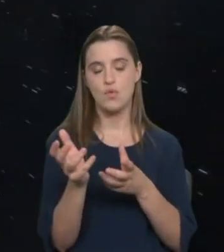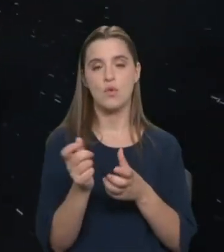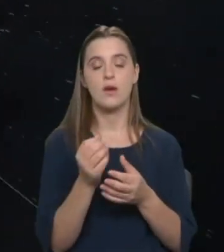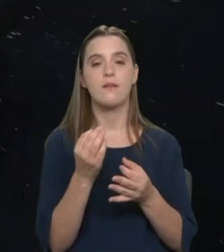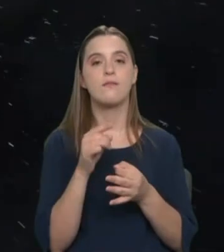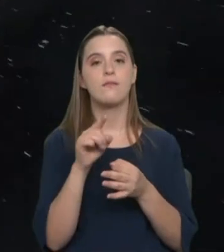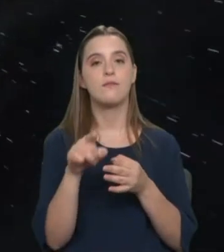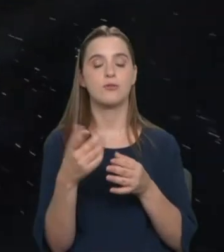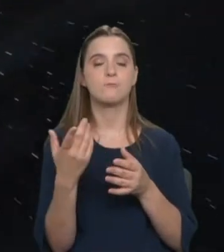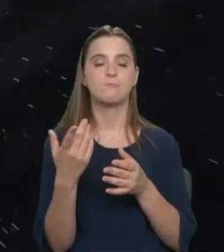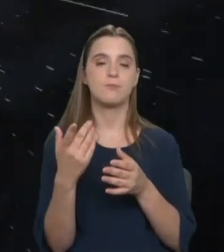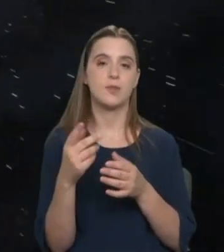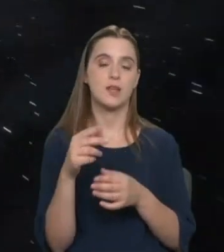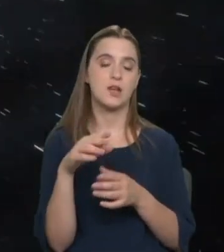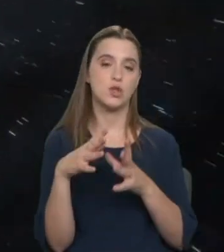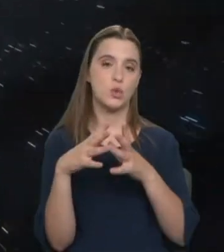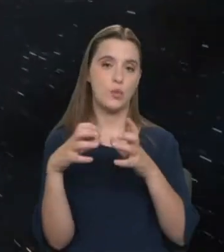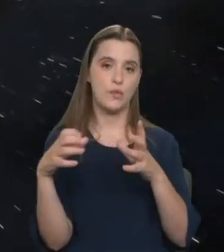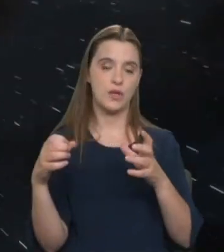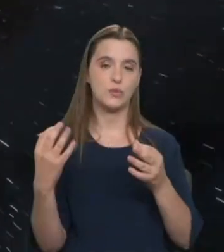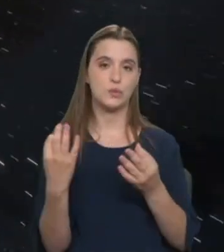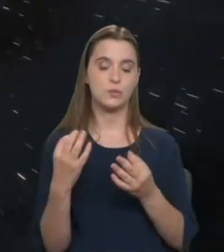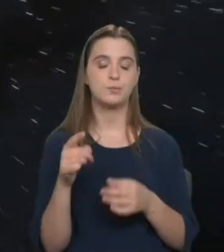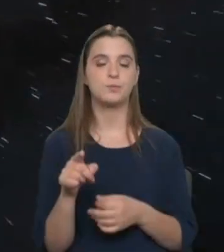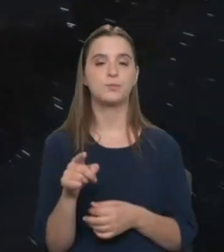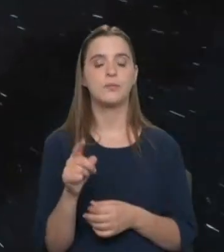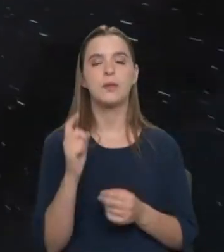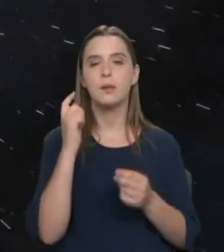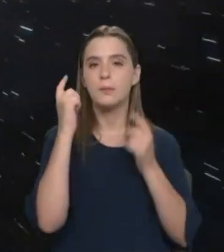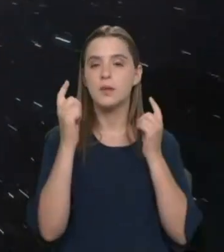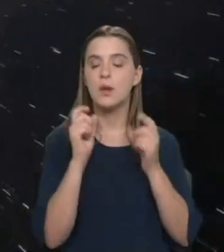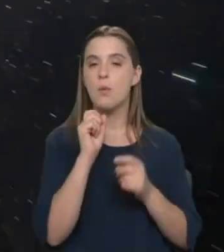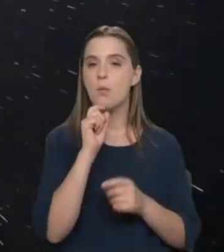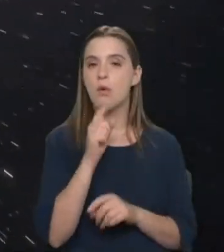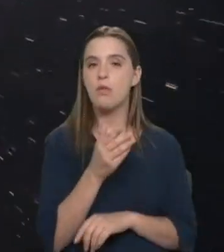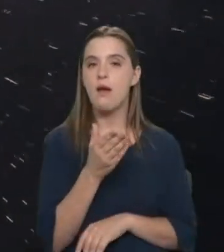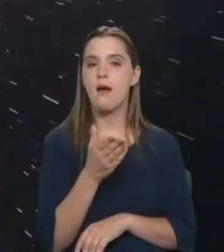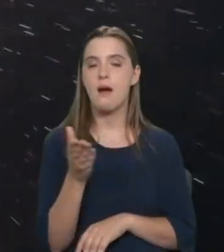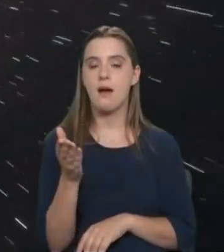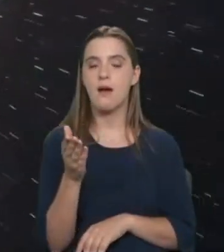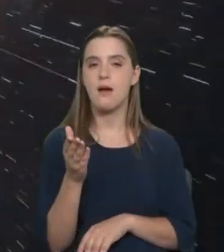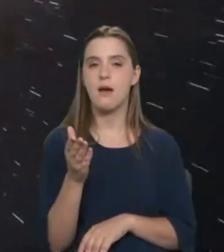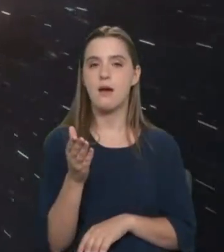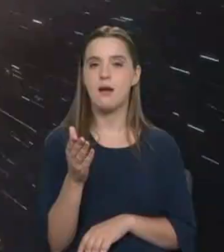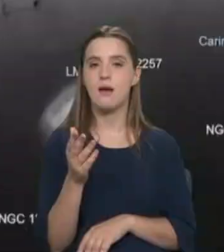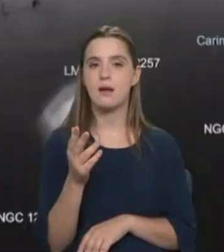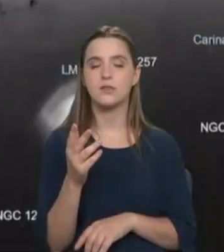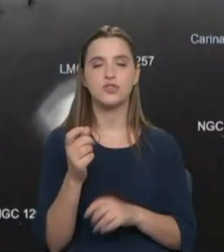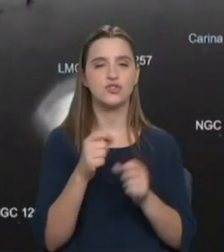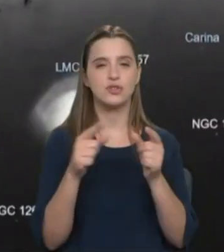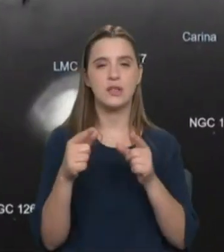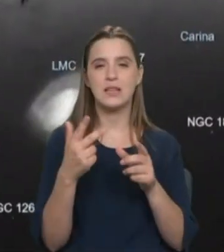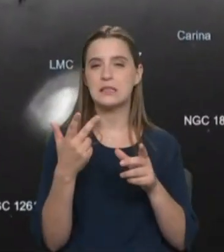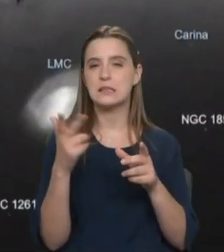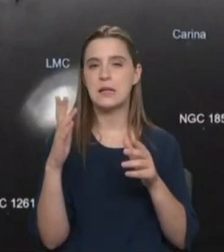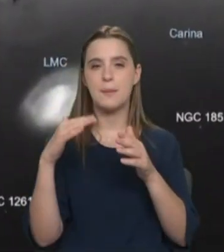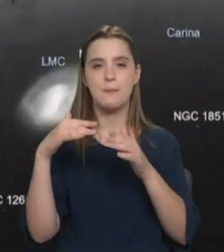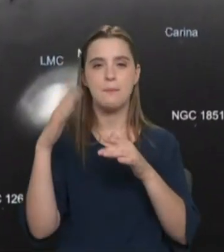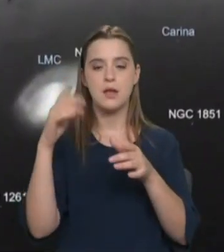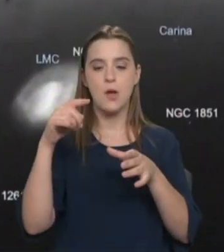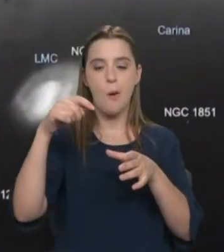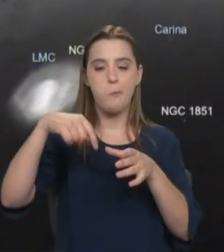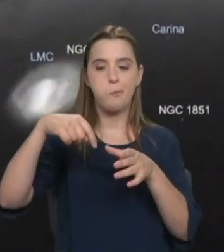de Magalhães. Ora, pensa-se que poderão até existir centenas e centenas de estrelas ali naquela corrente de